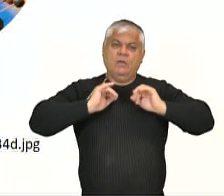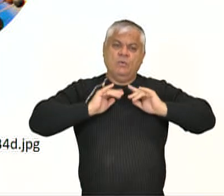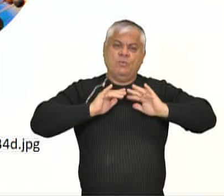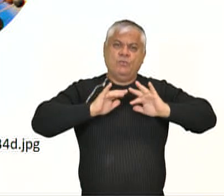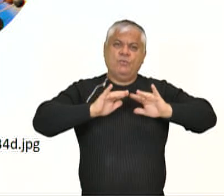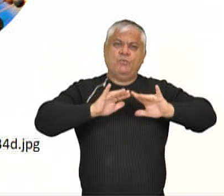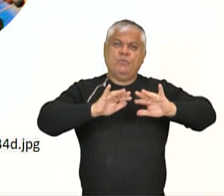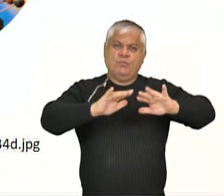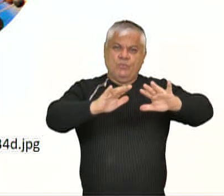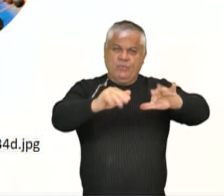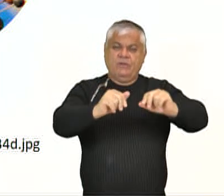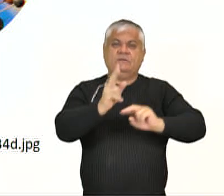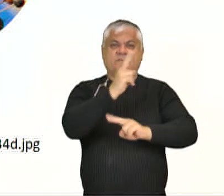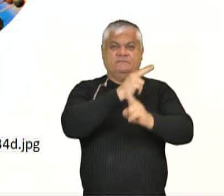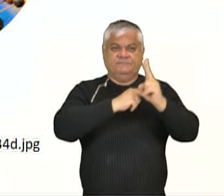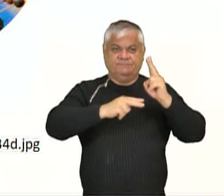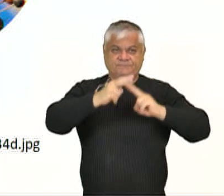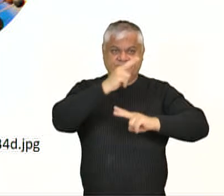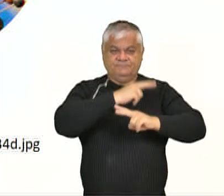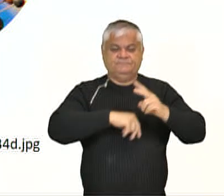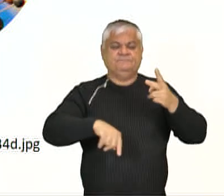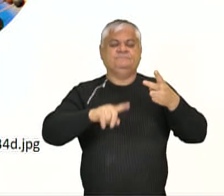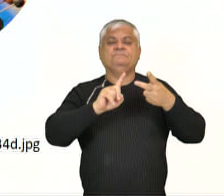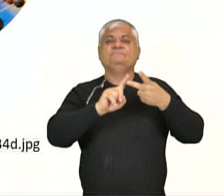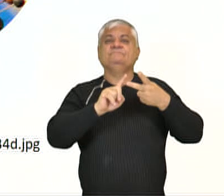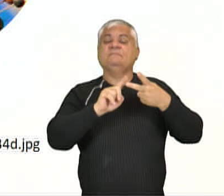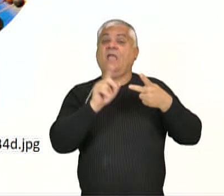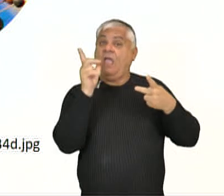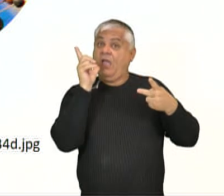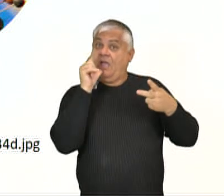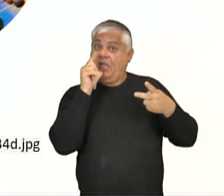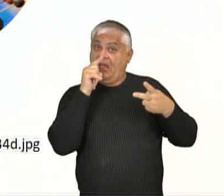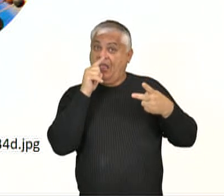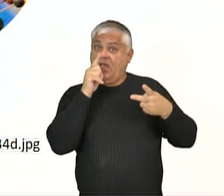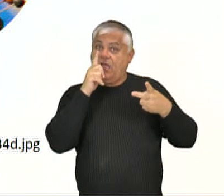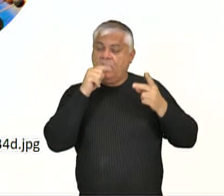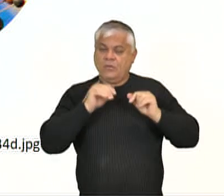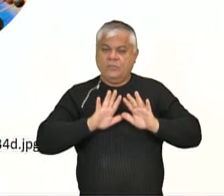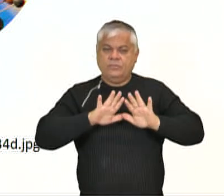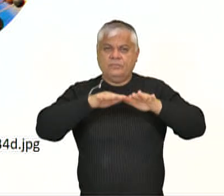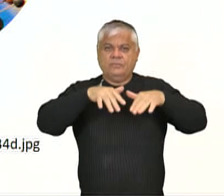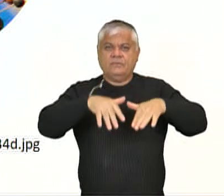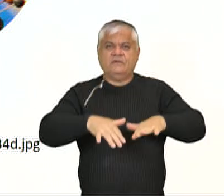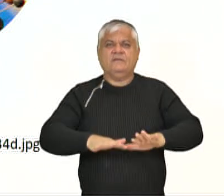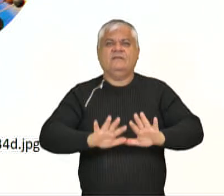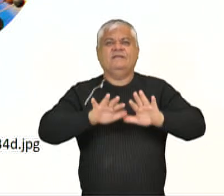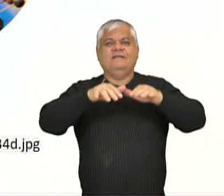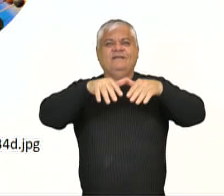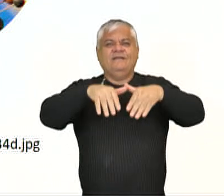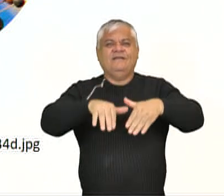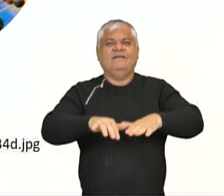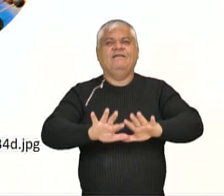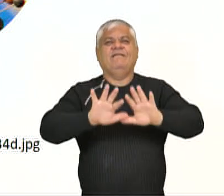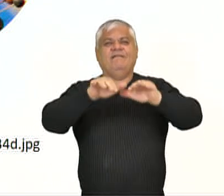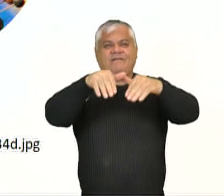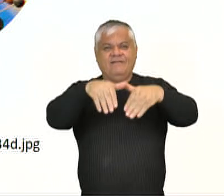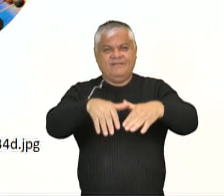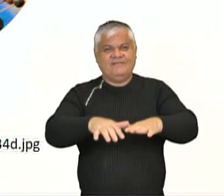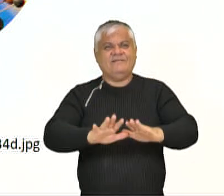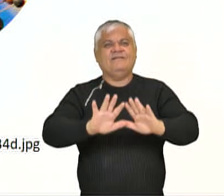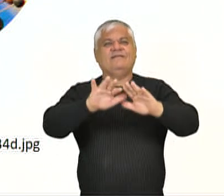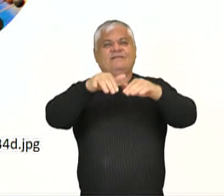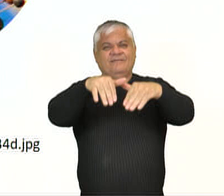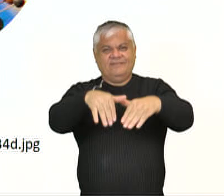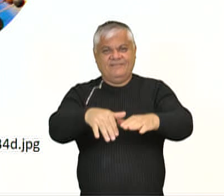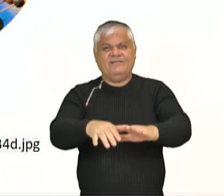nessa imagem aqui do dente de leão. A água também, que é um outro agente polinizador, né, que chamamos dali da hidrofilia. Tem um coco aqui